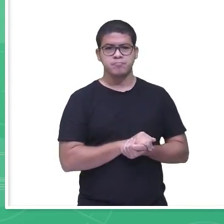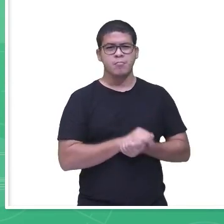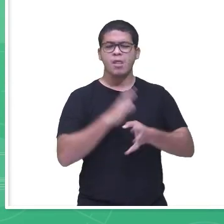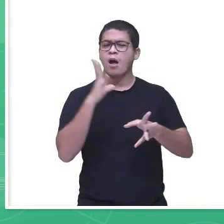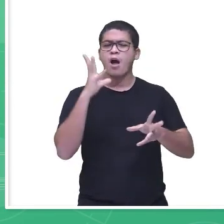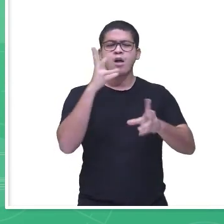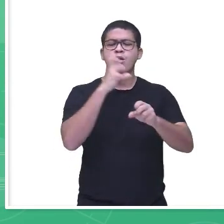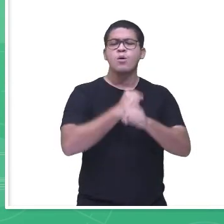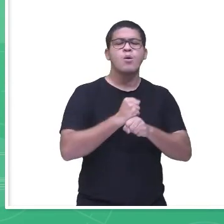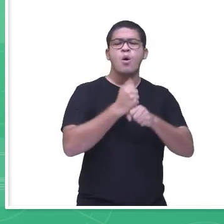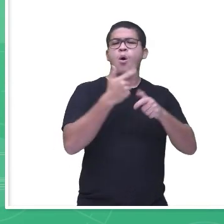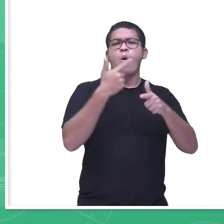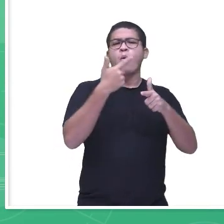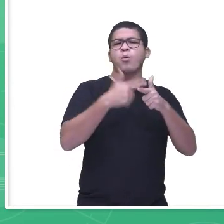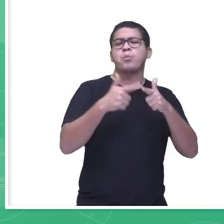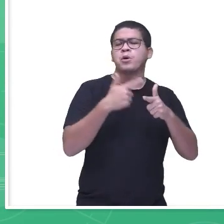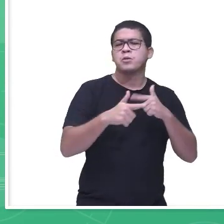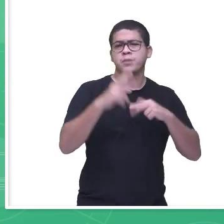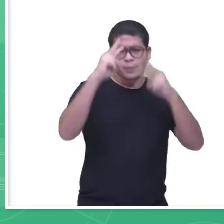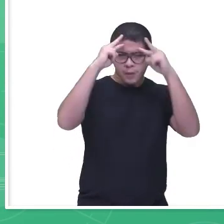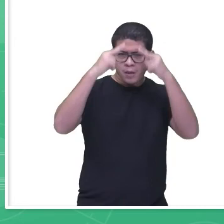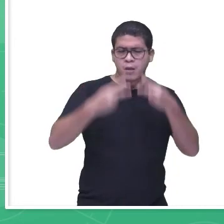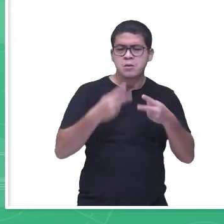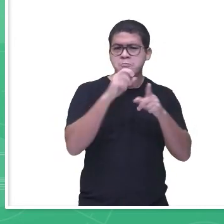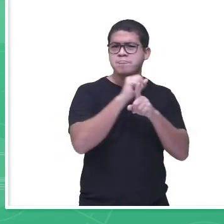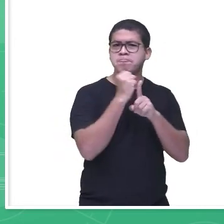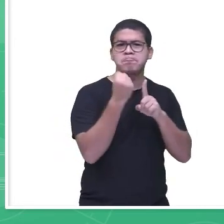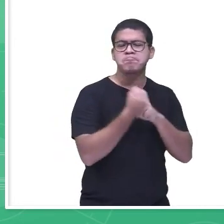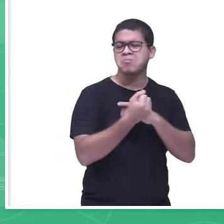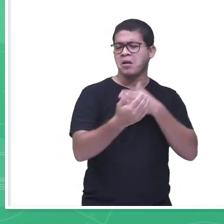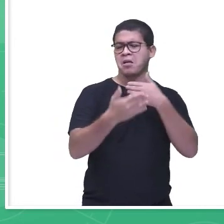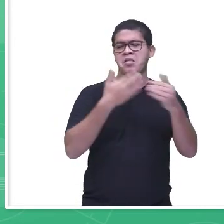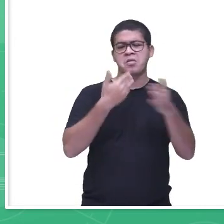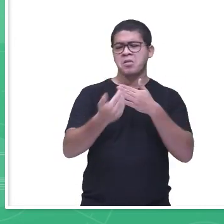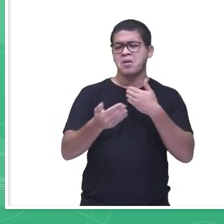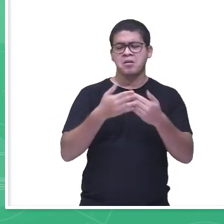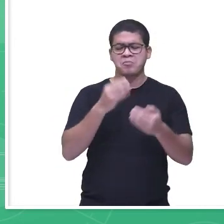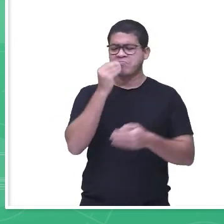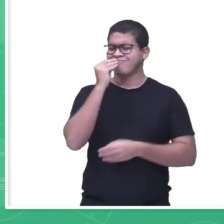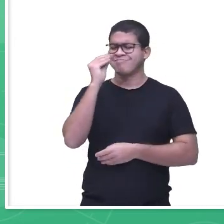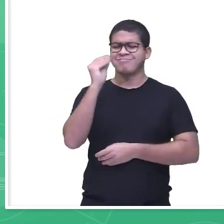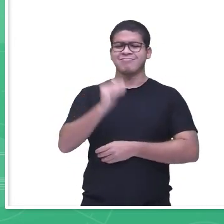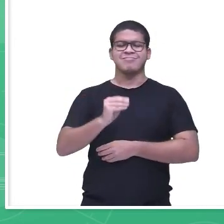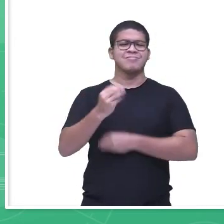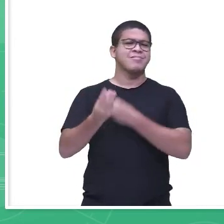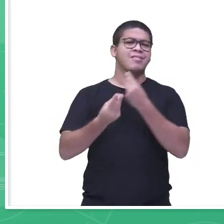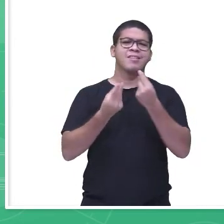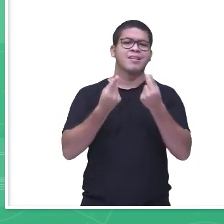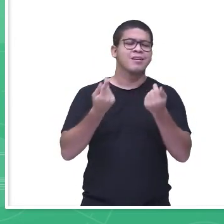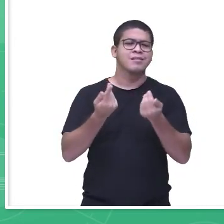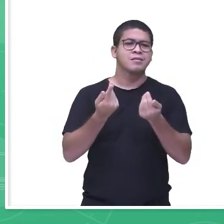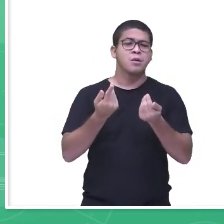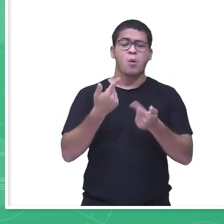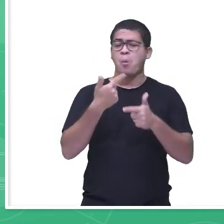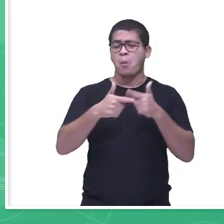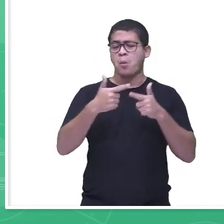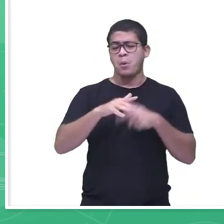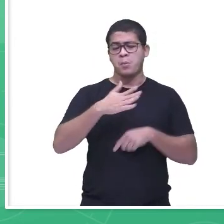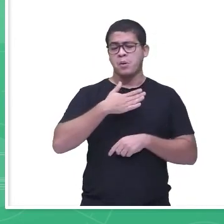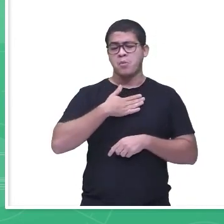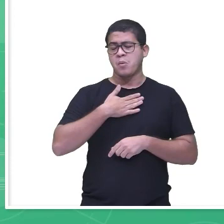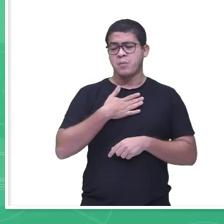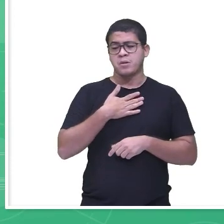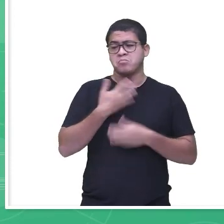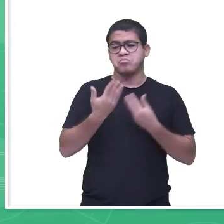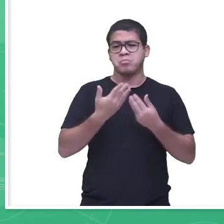a gente não está nem aí, tanto faz como tanto fez, é tudo muito relativo, né? O problema não é meu, eu não me interesso